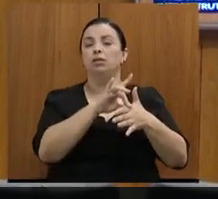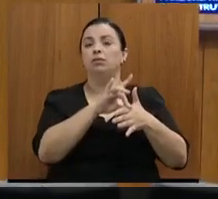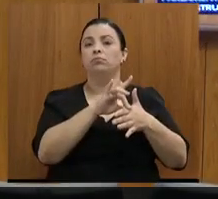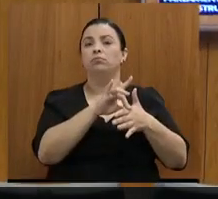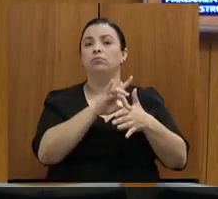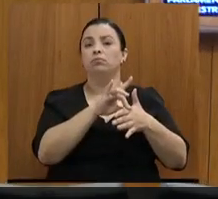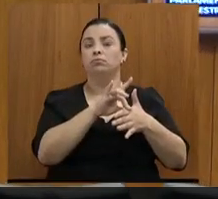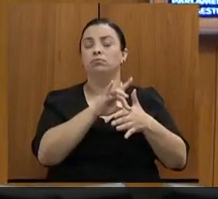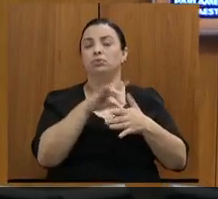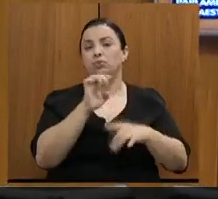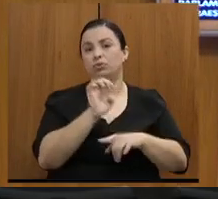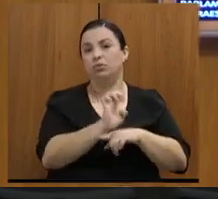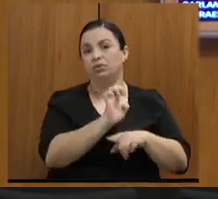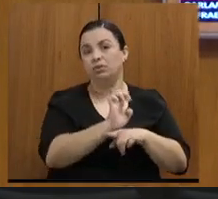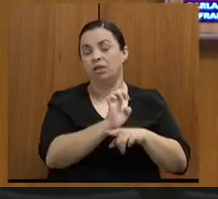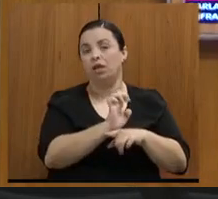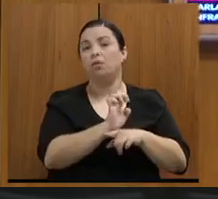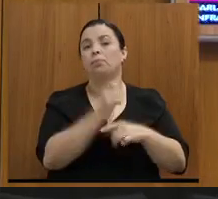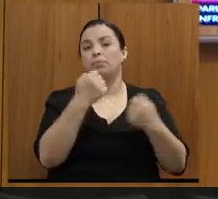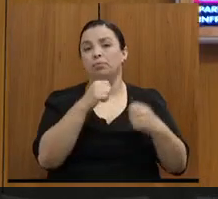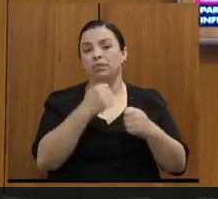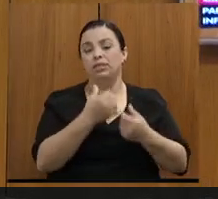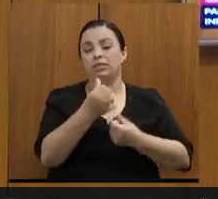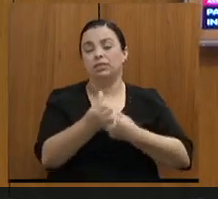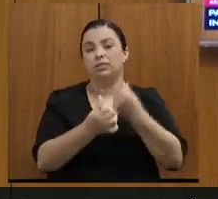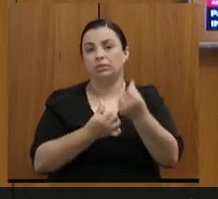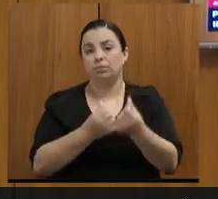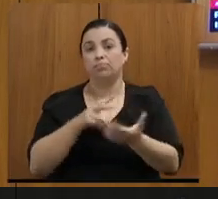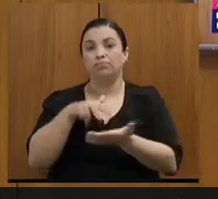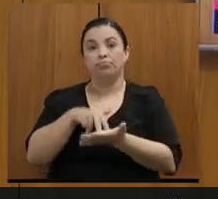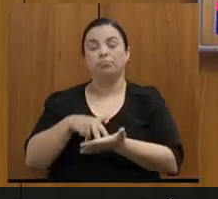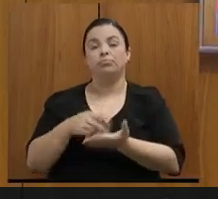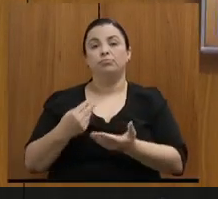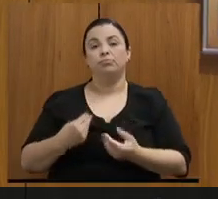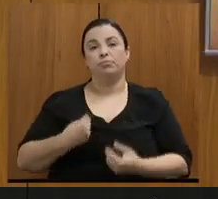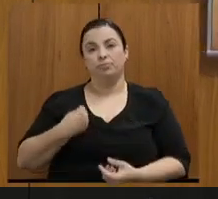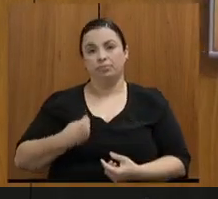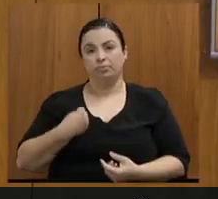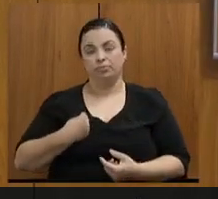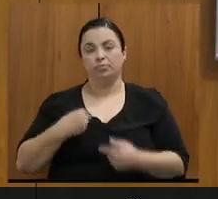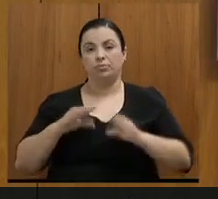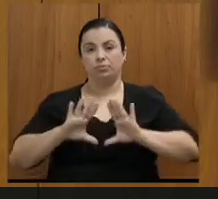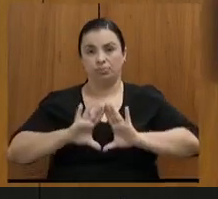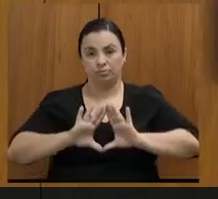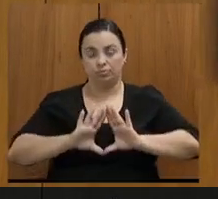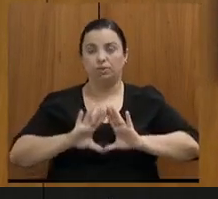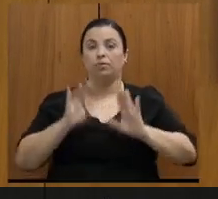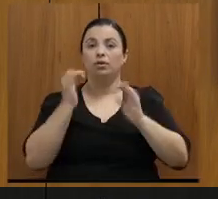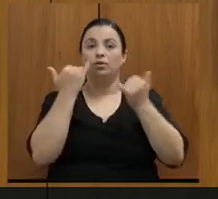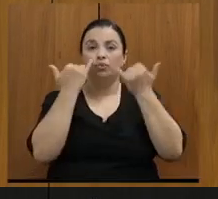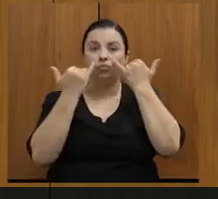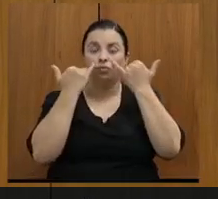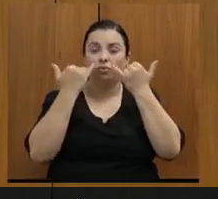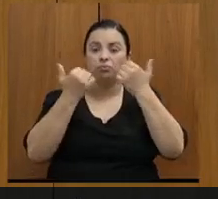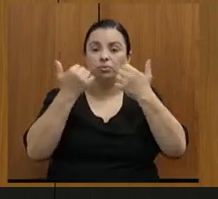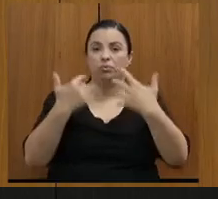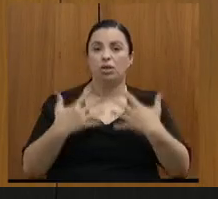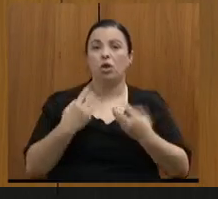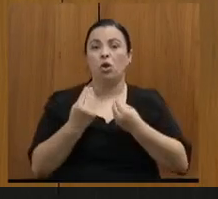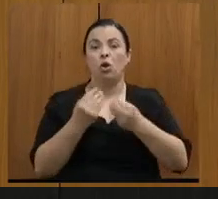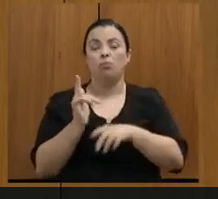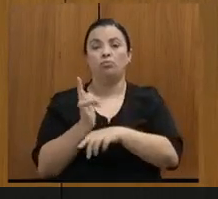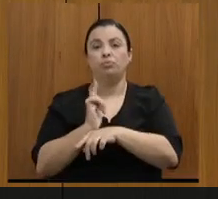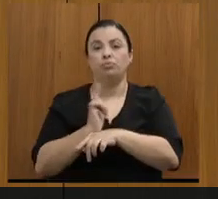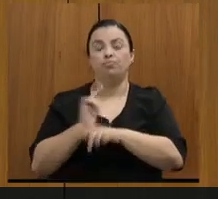comparecer semestralmente a reuniões das comissões da Assembleia para prestar informações sobre a gestão de suas